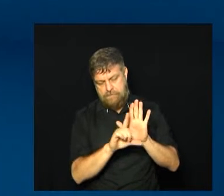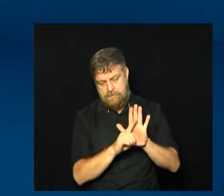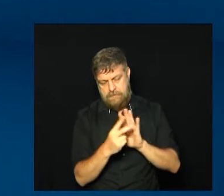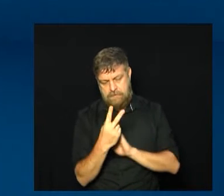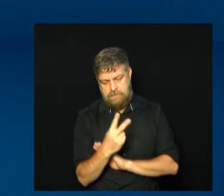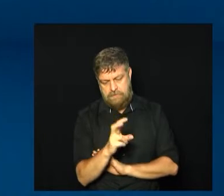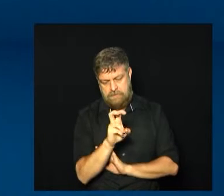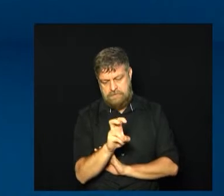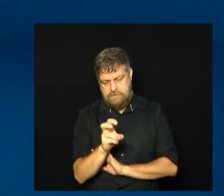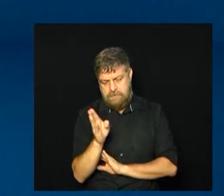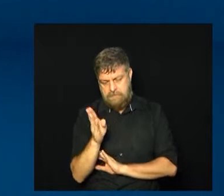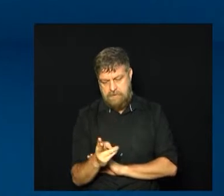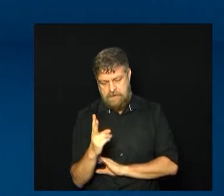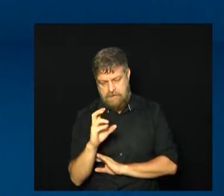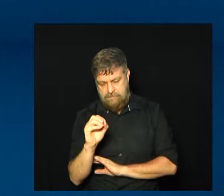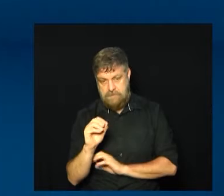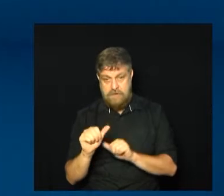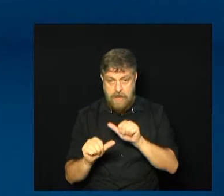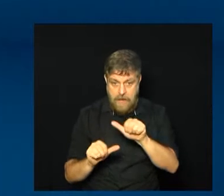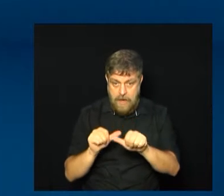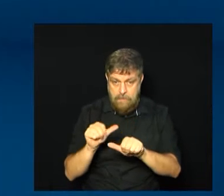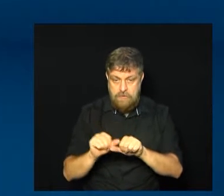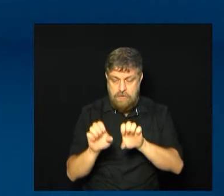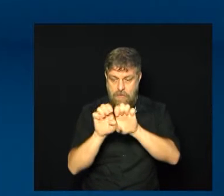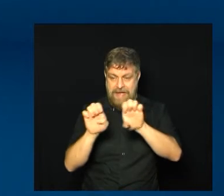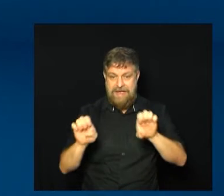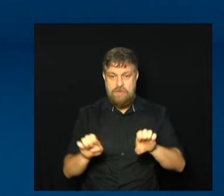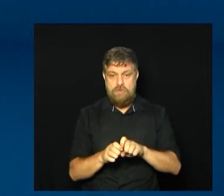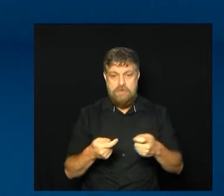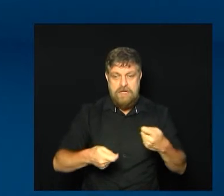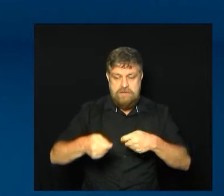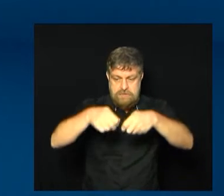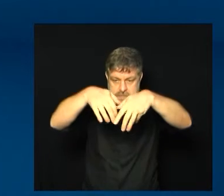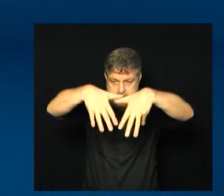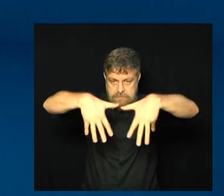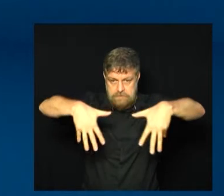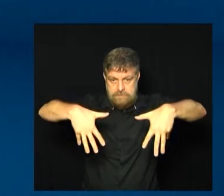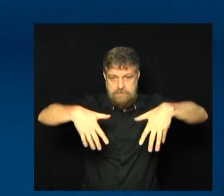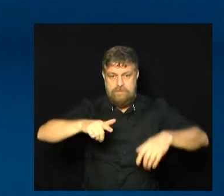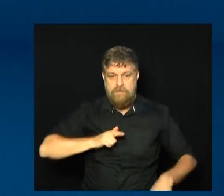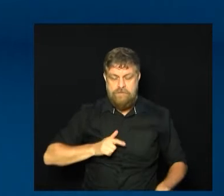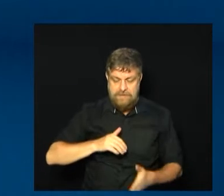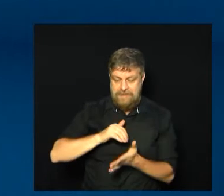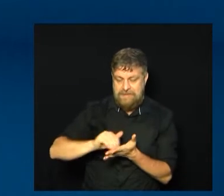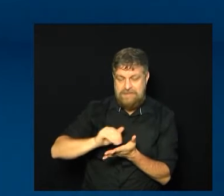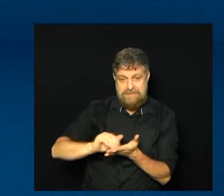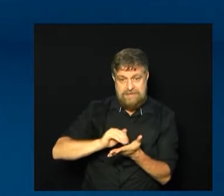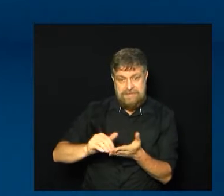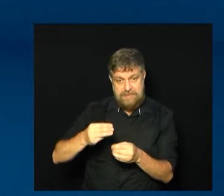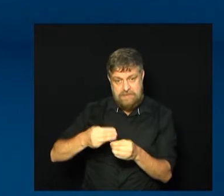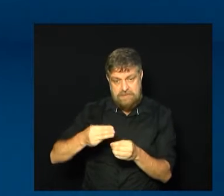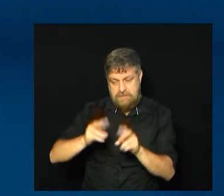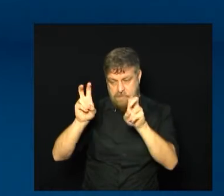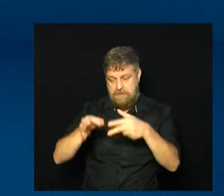255 de 2020, que alterou a estrutura administrativa e a organização da Secretaria Municipal de